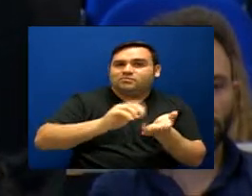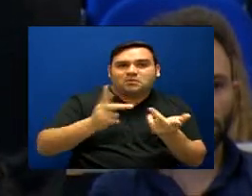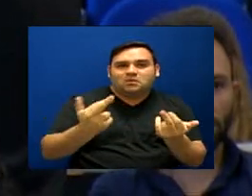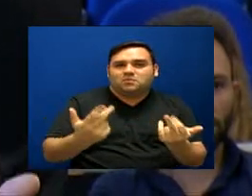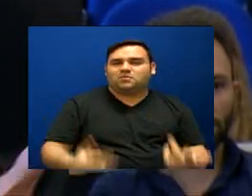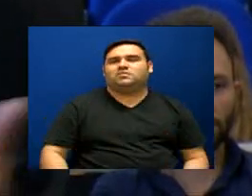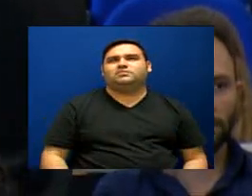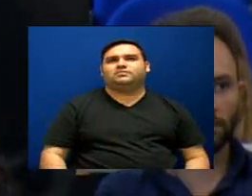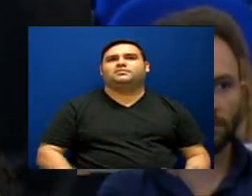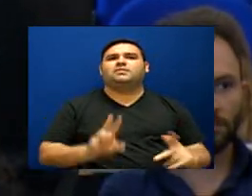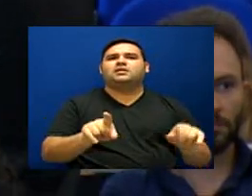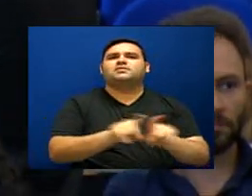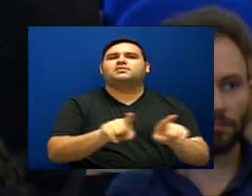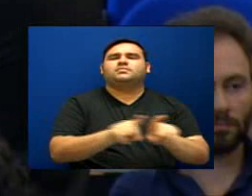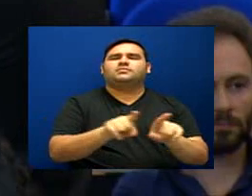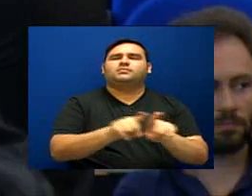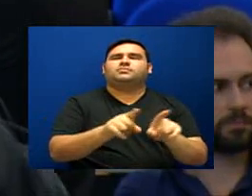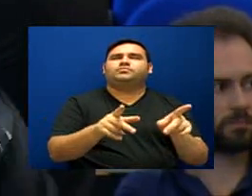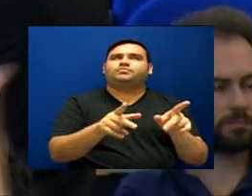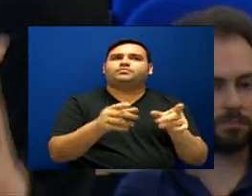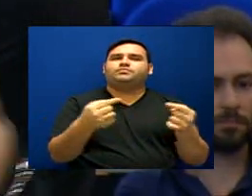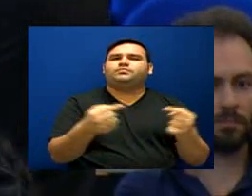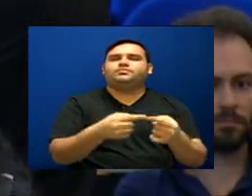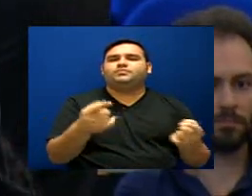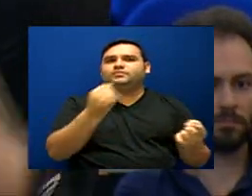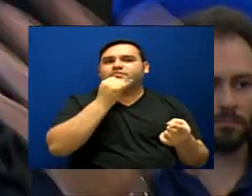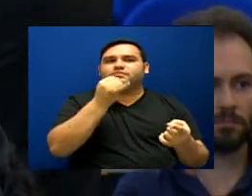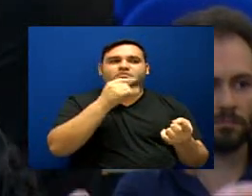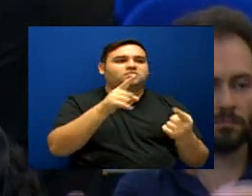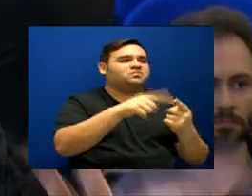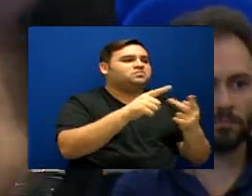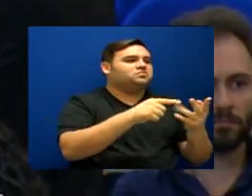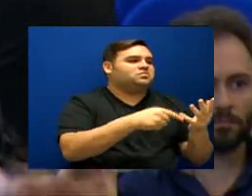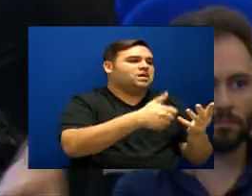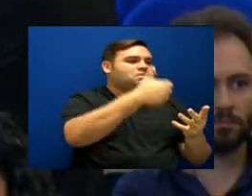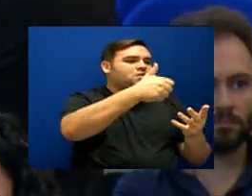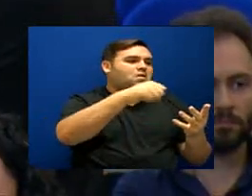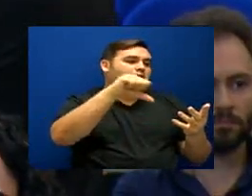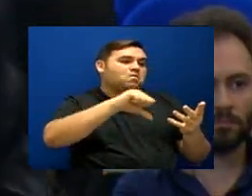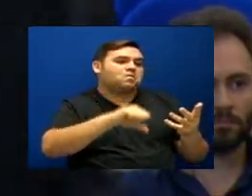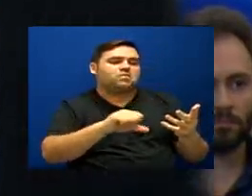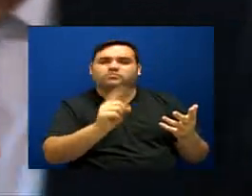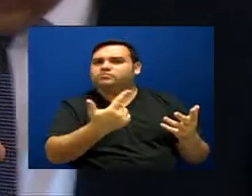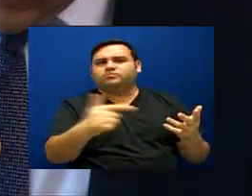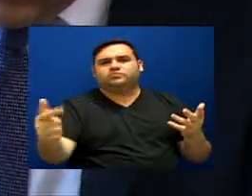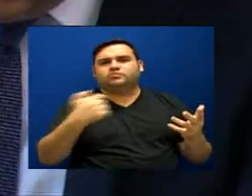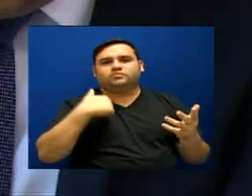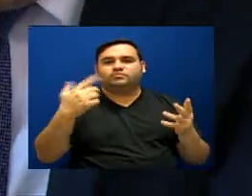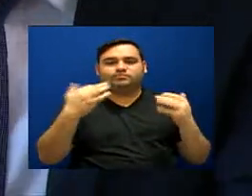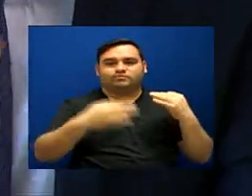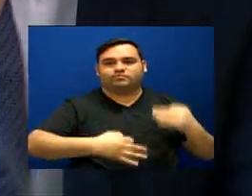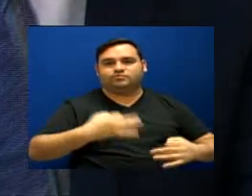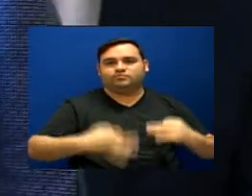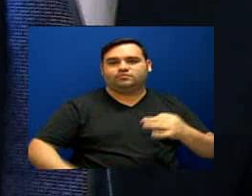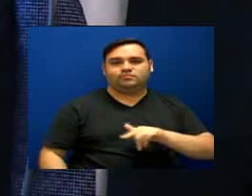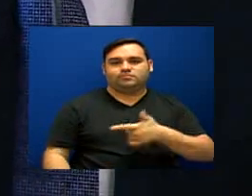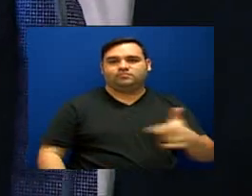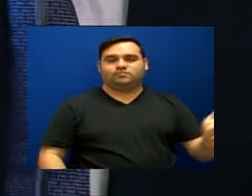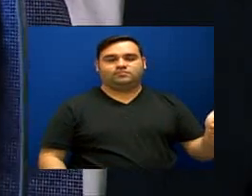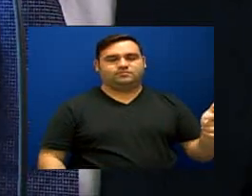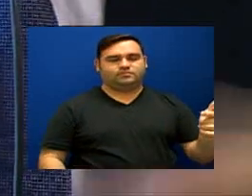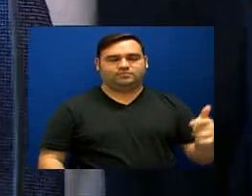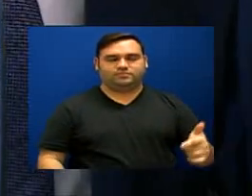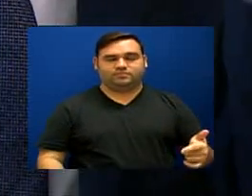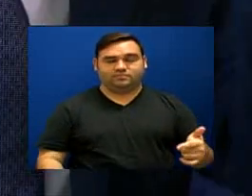próprios. Mas isso não quer dizer que A, B ou C seja melhor ou pior que o outro por conta